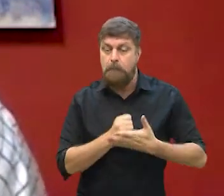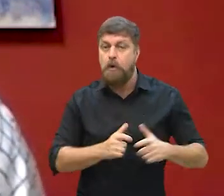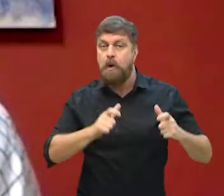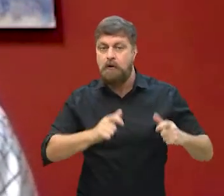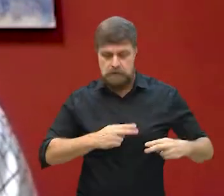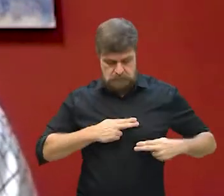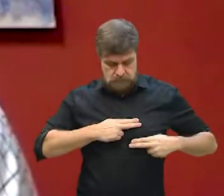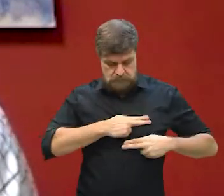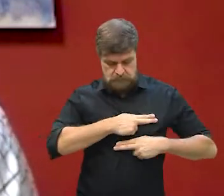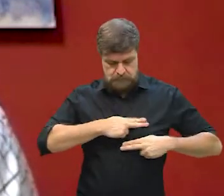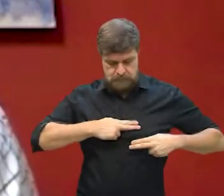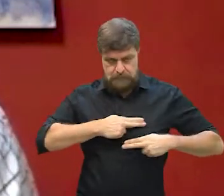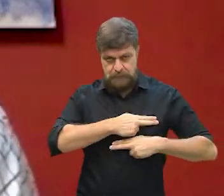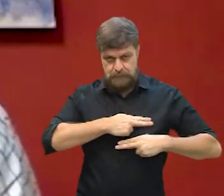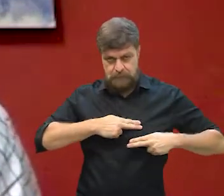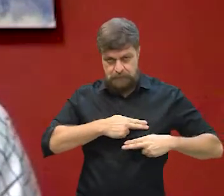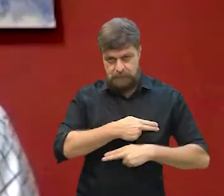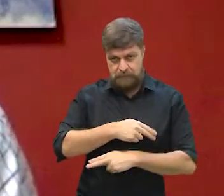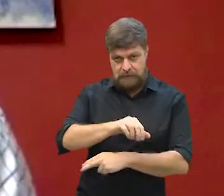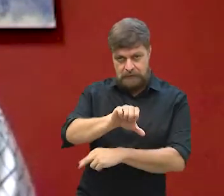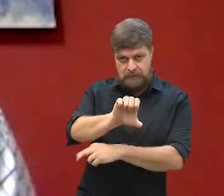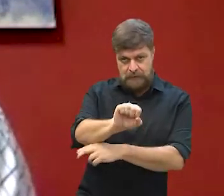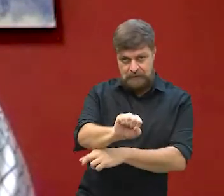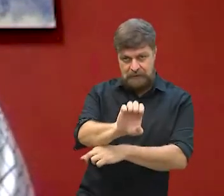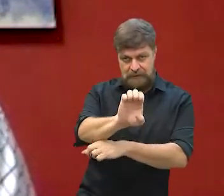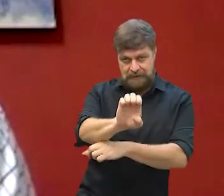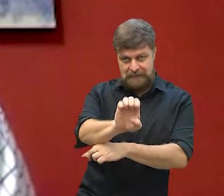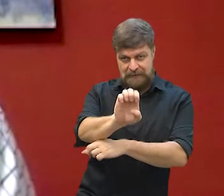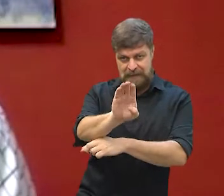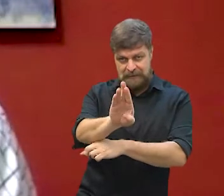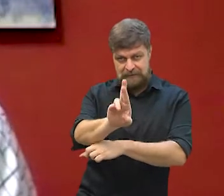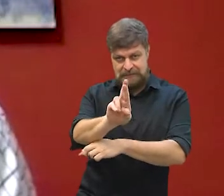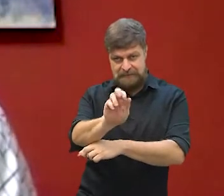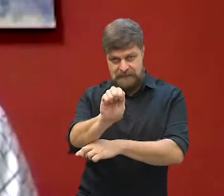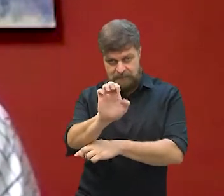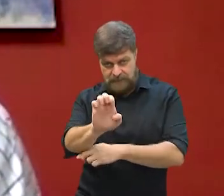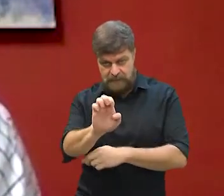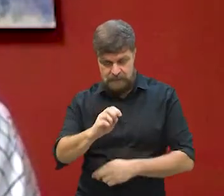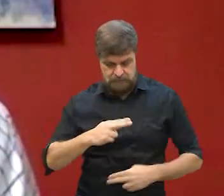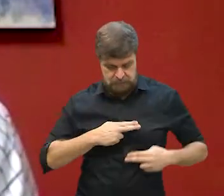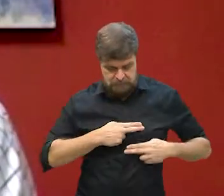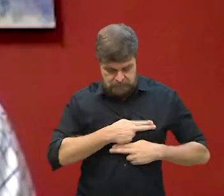né? O Sebrae veio, fez um apoio, e aí um processo